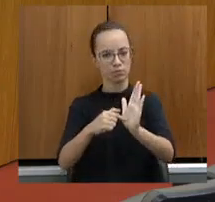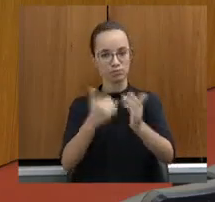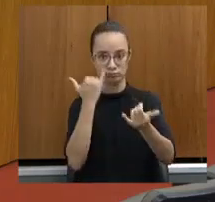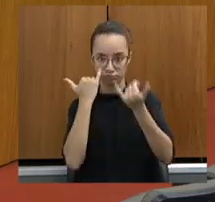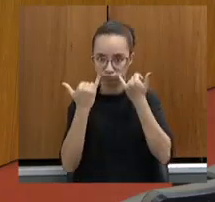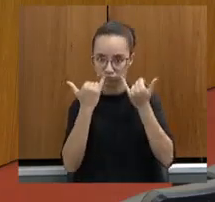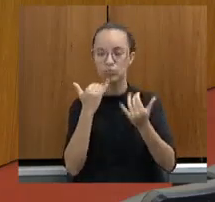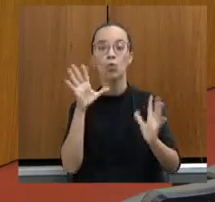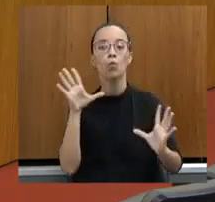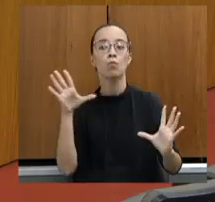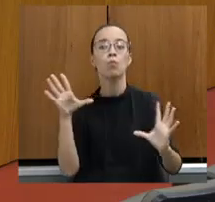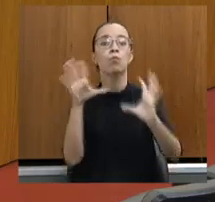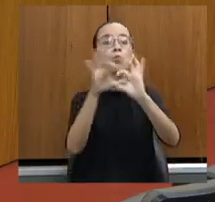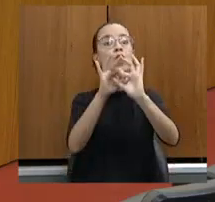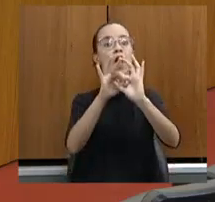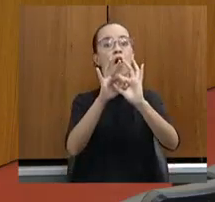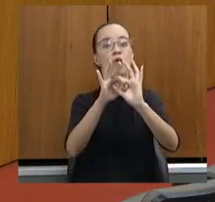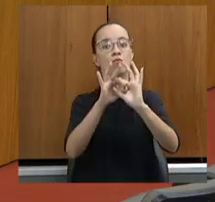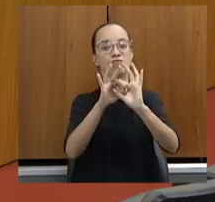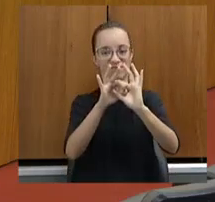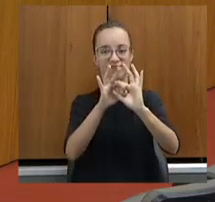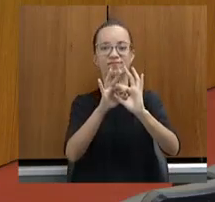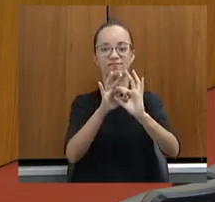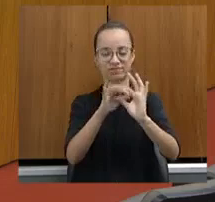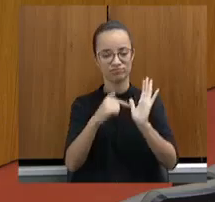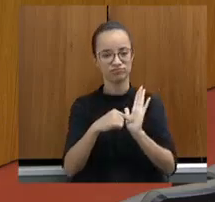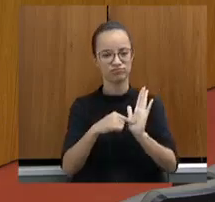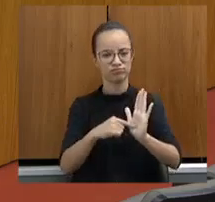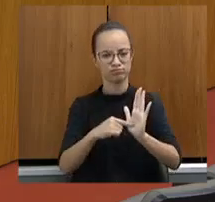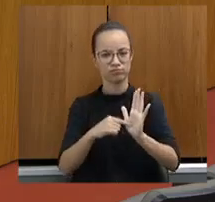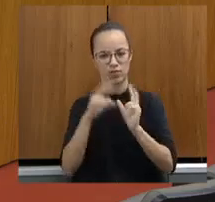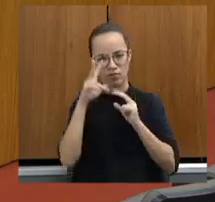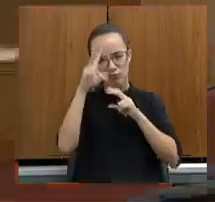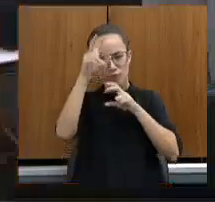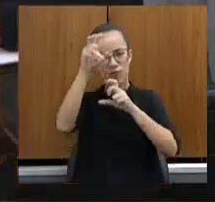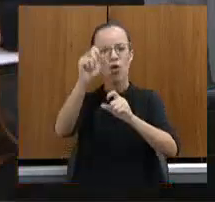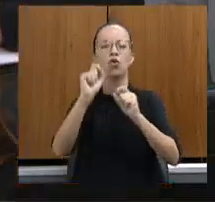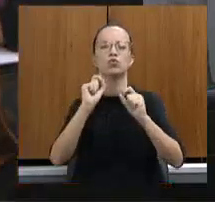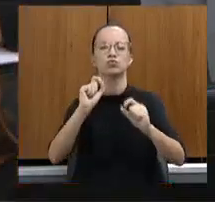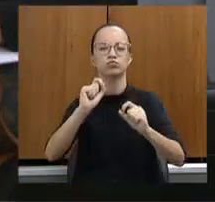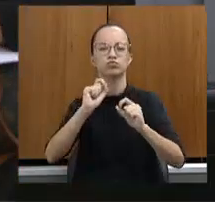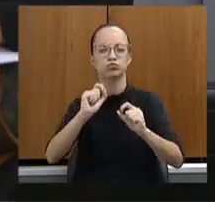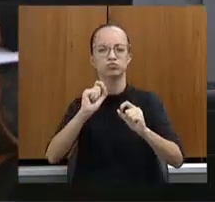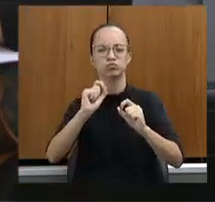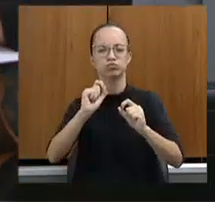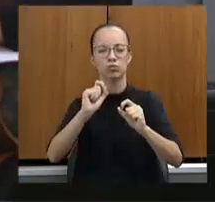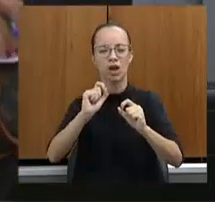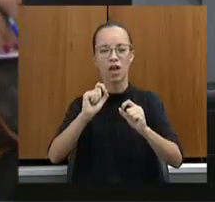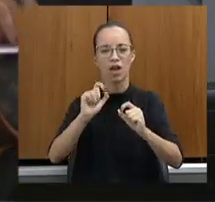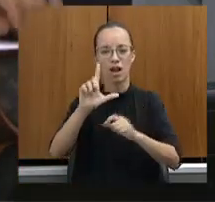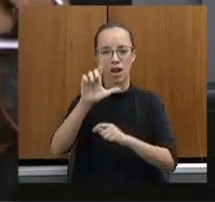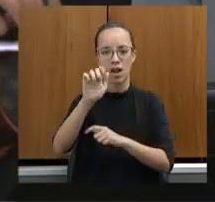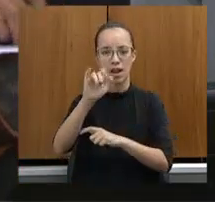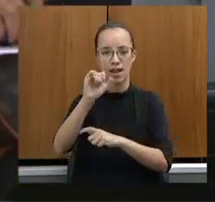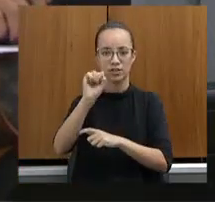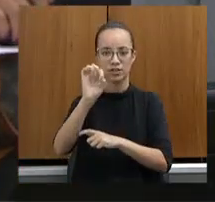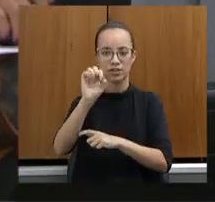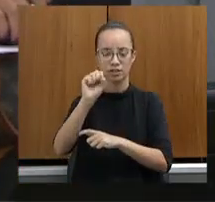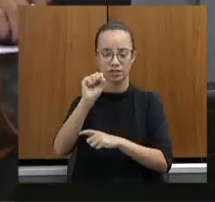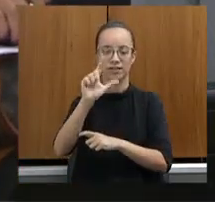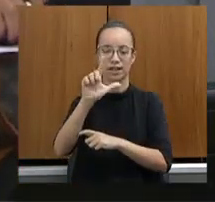mostra da União dos poderes mostra da força da força do legislativo e o investimento